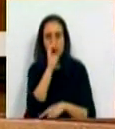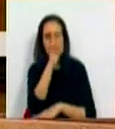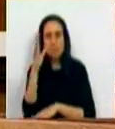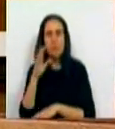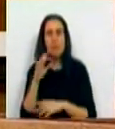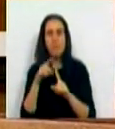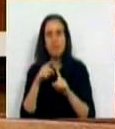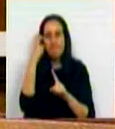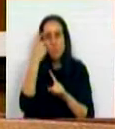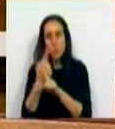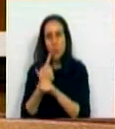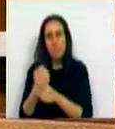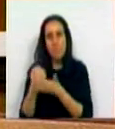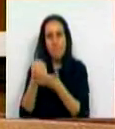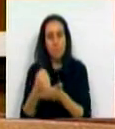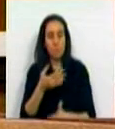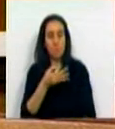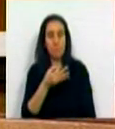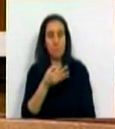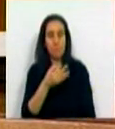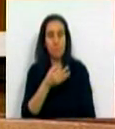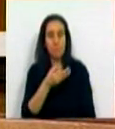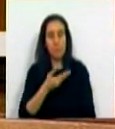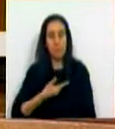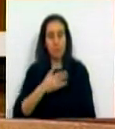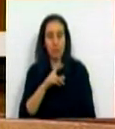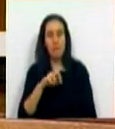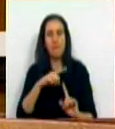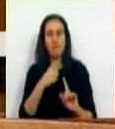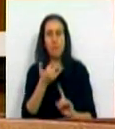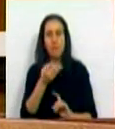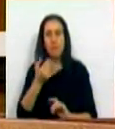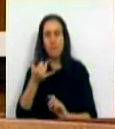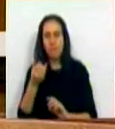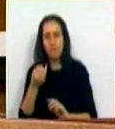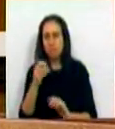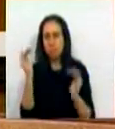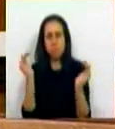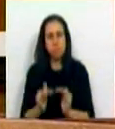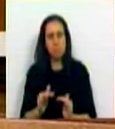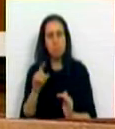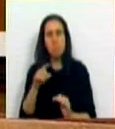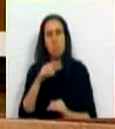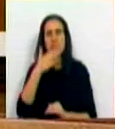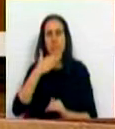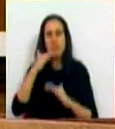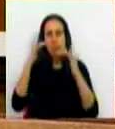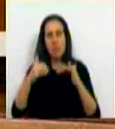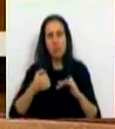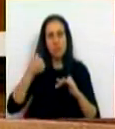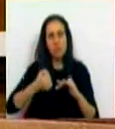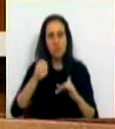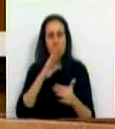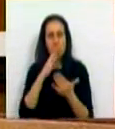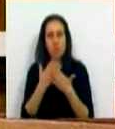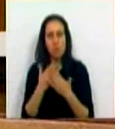ovinicultura. O PDR 2020 vem diminuir drasticamente o acesso ao financiamento na Serra da Estrela,